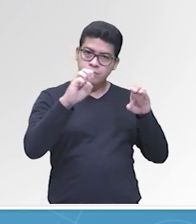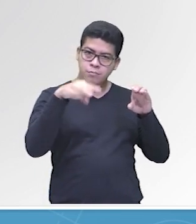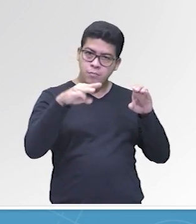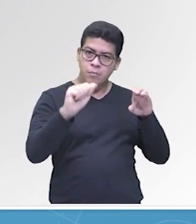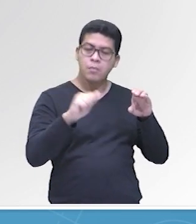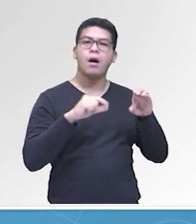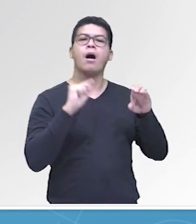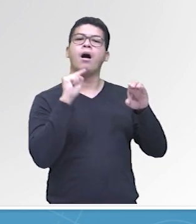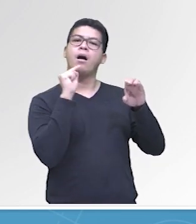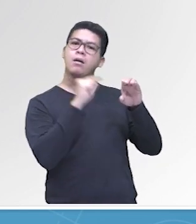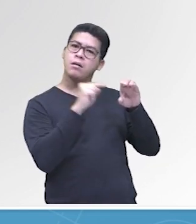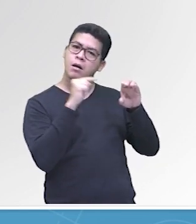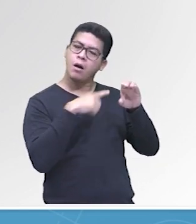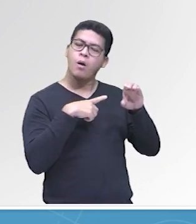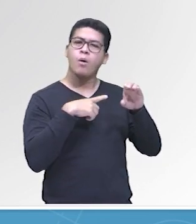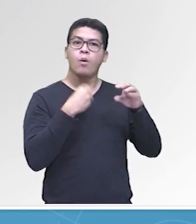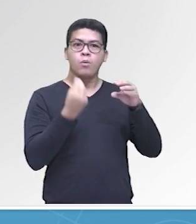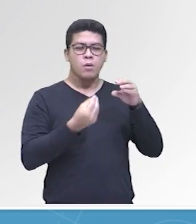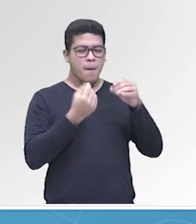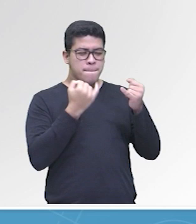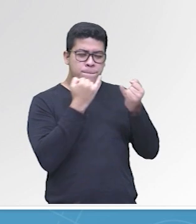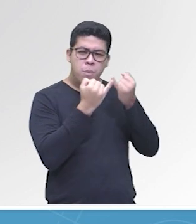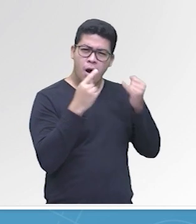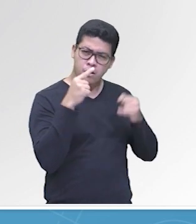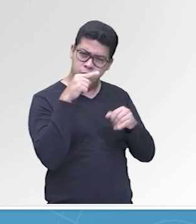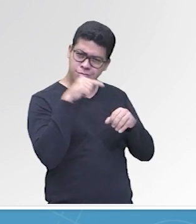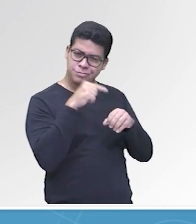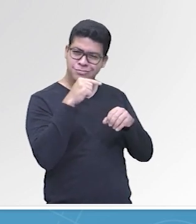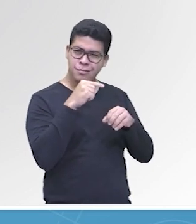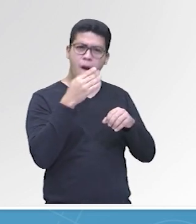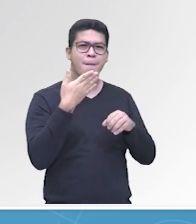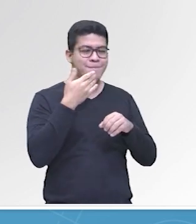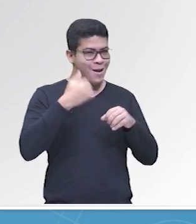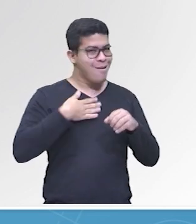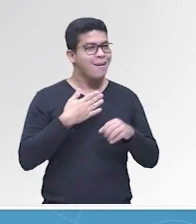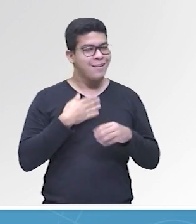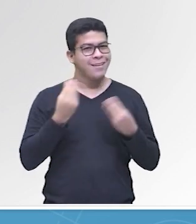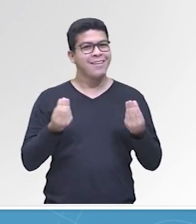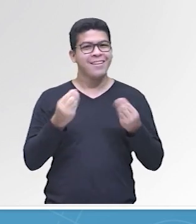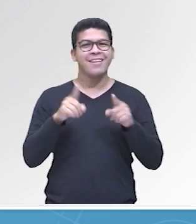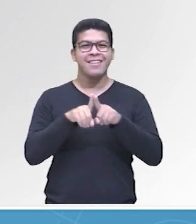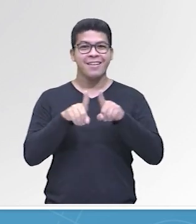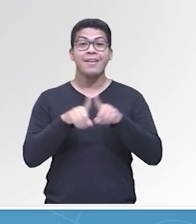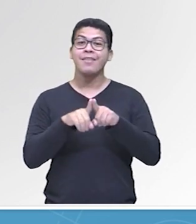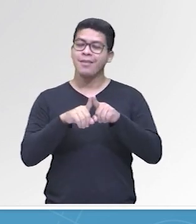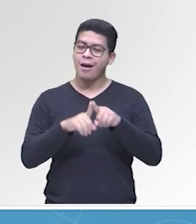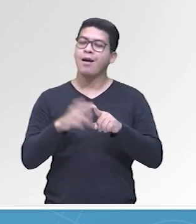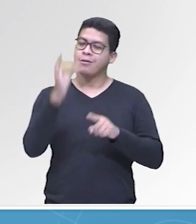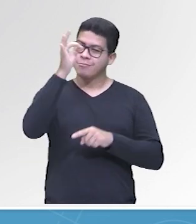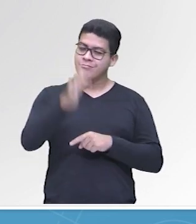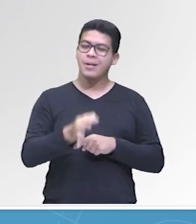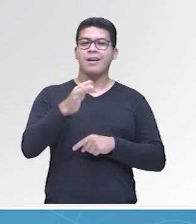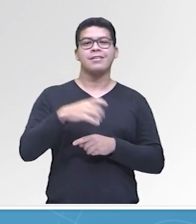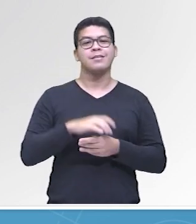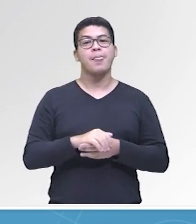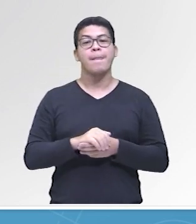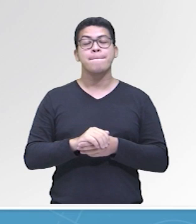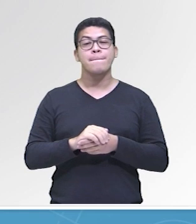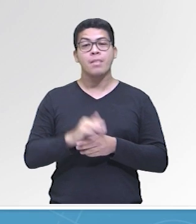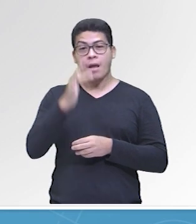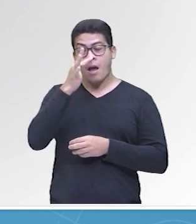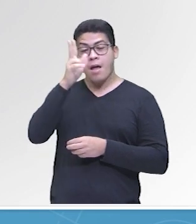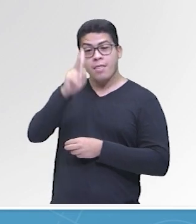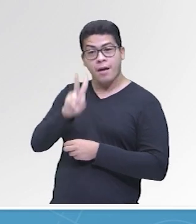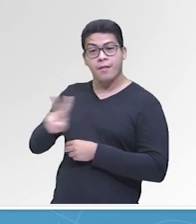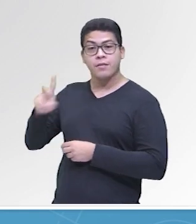você desenhou algo parecido com isso, melhor que o meu também, vale. E na vegetal, pede para